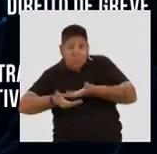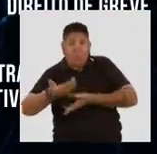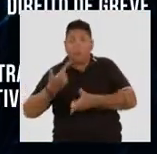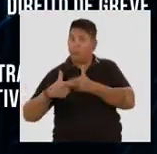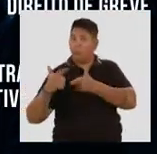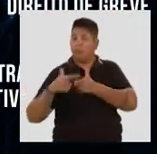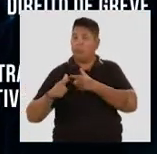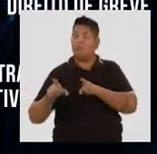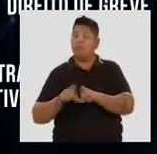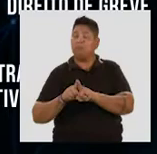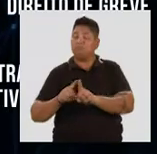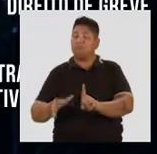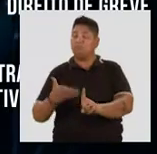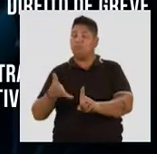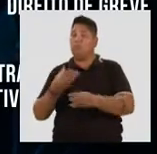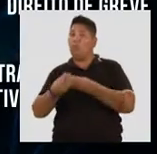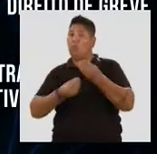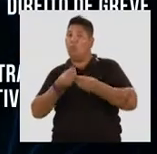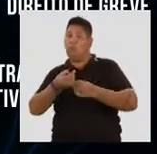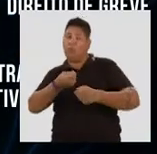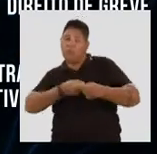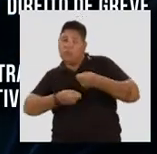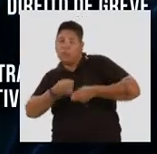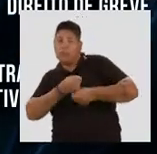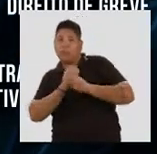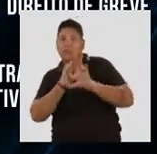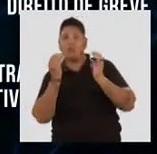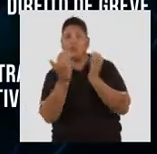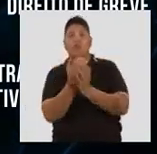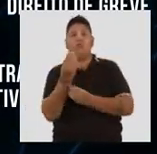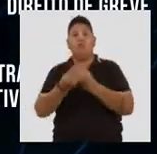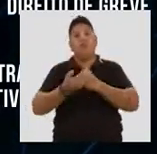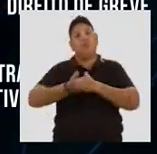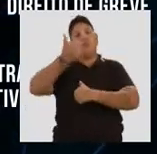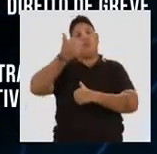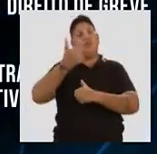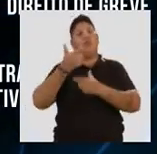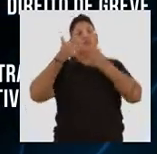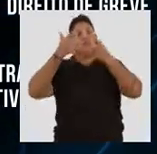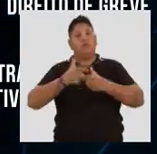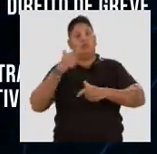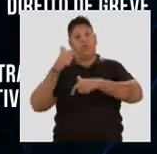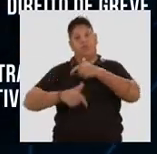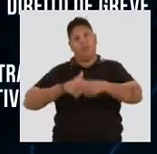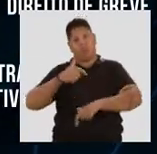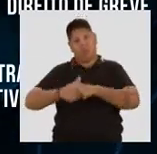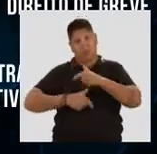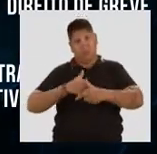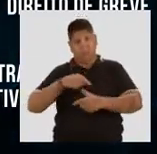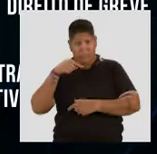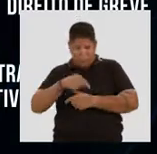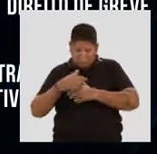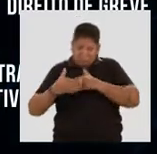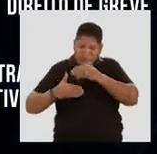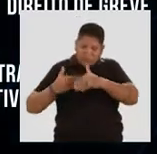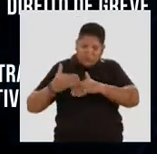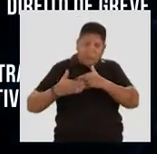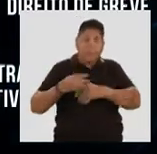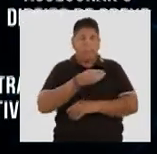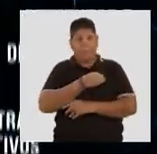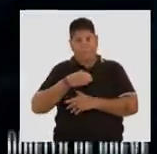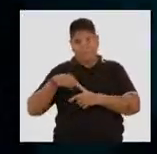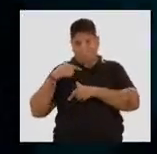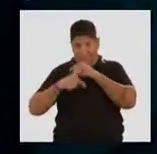embates coletivos e incentivar a negociação coletiva como forma de melhoria das condições sociais dos trabalhadores.